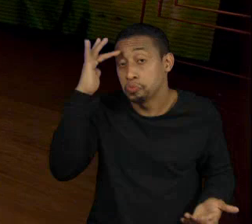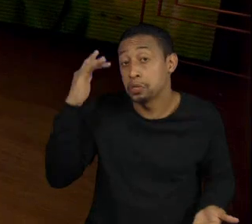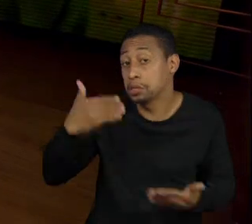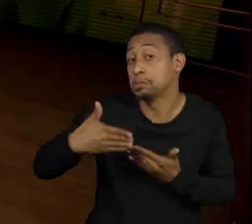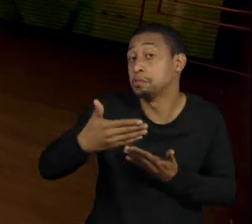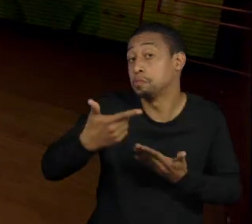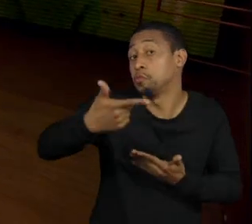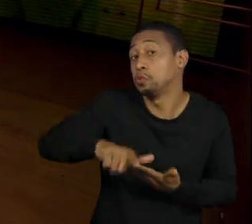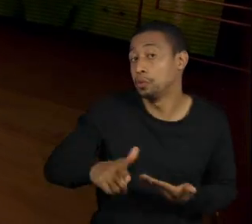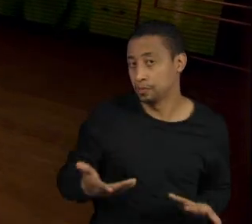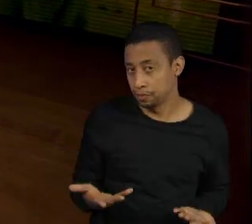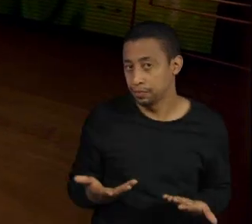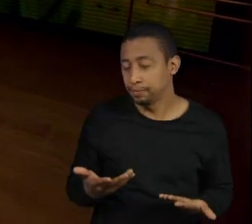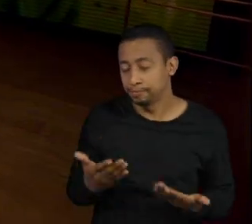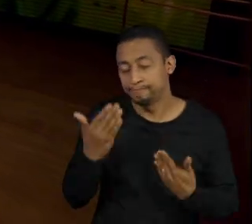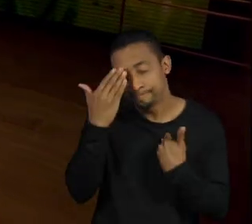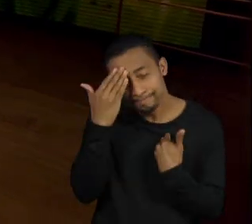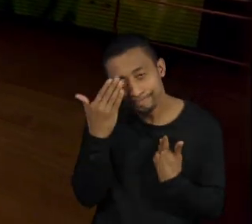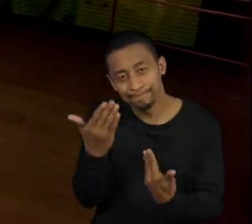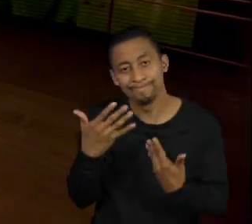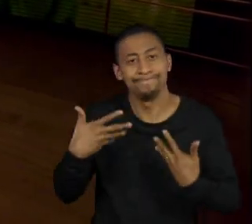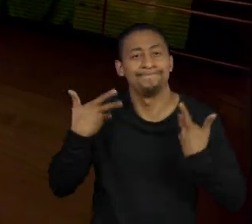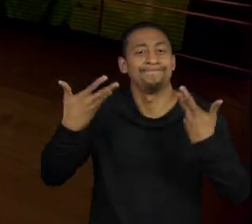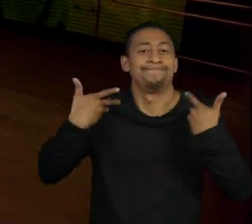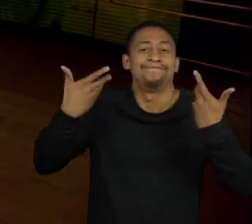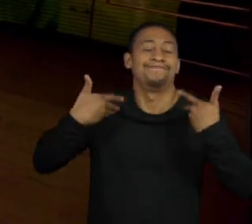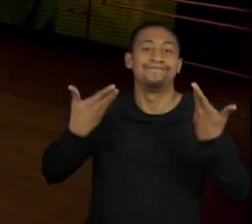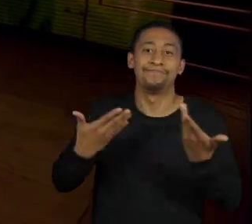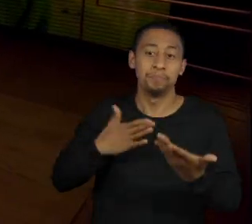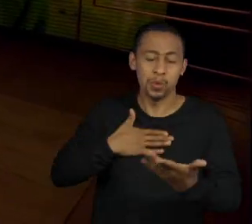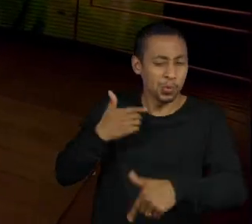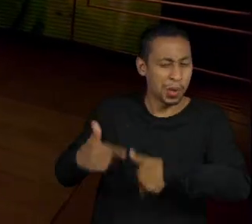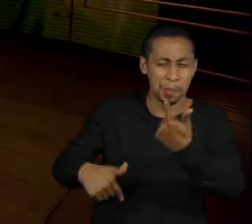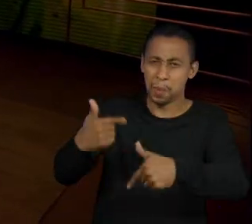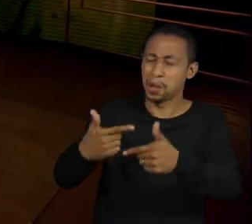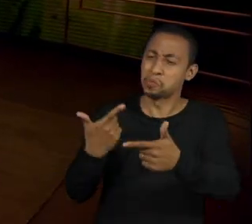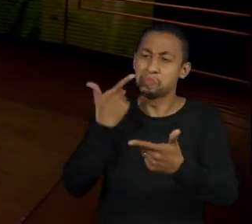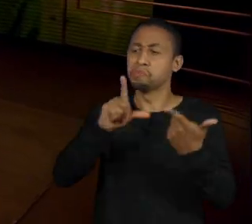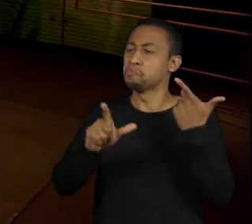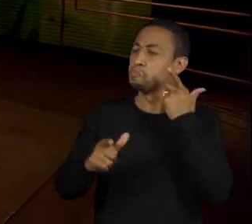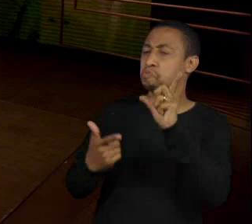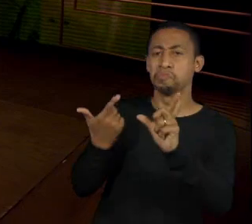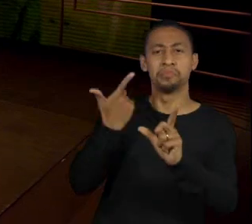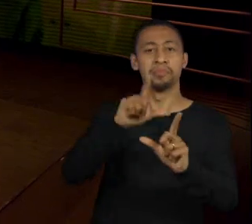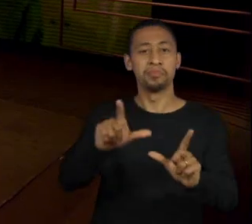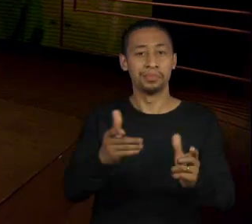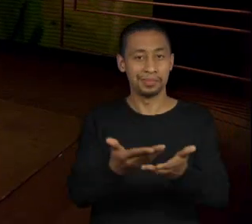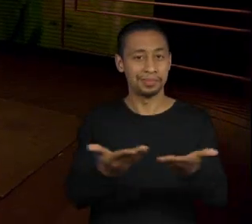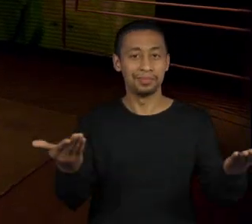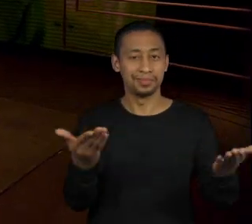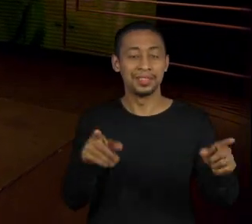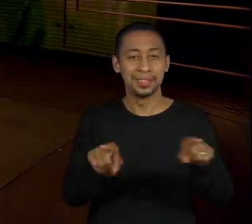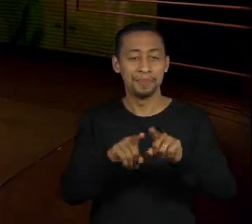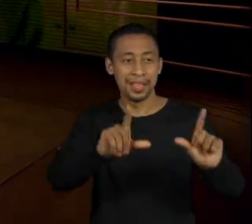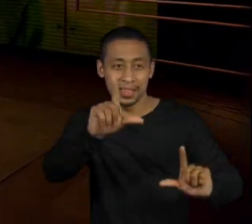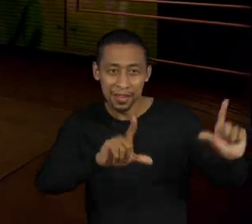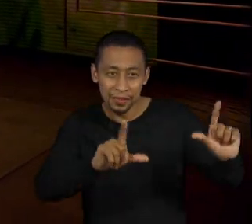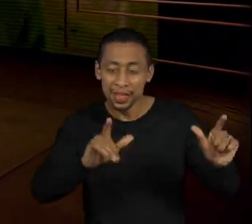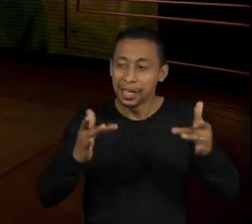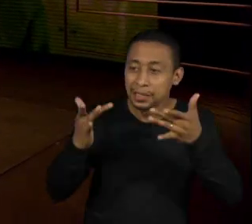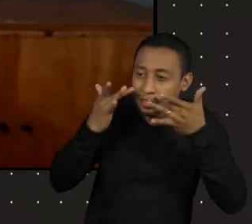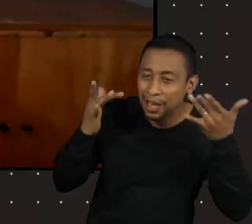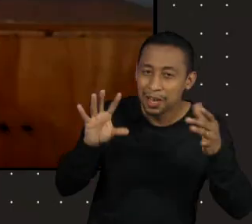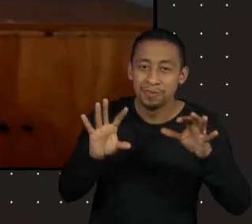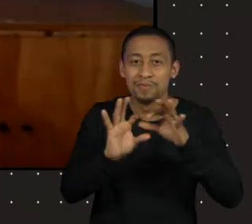de poder ter tido essa trajetória, de viver do meu trabalho, de conseguir conectar a televisão com o teatro,